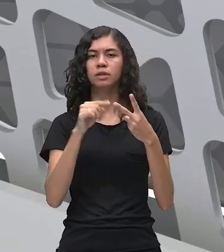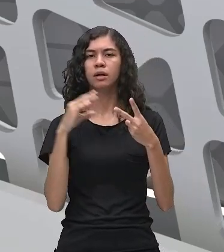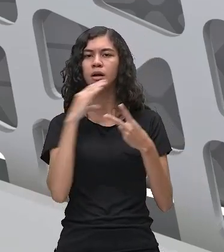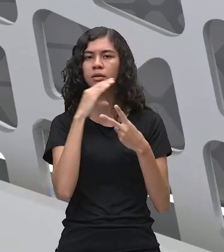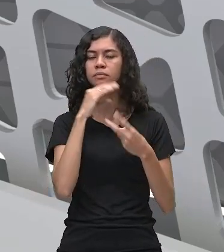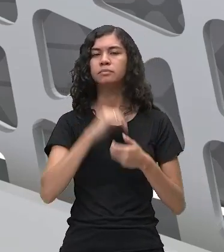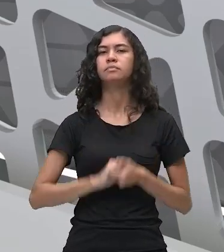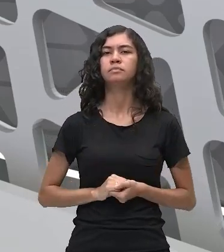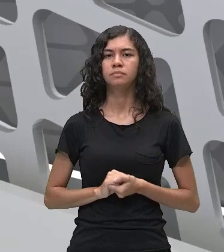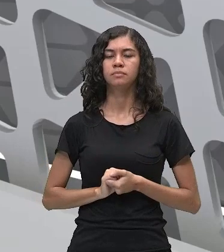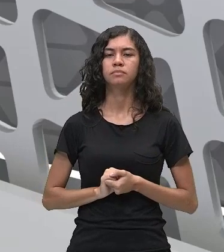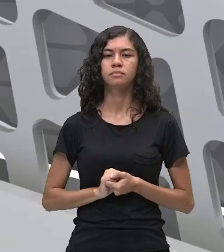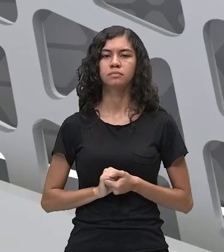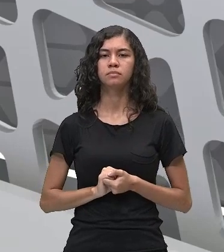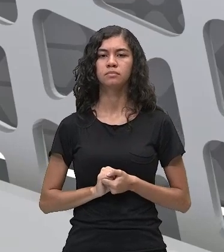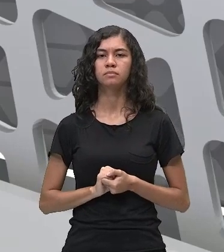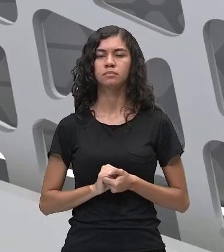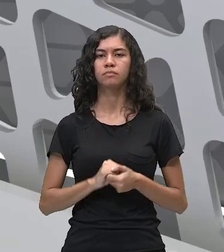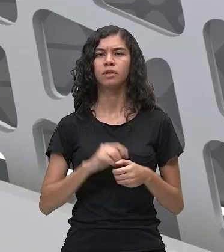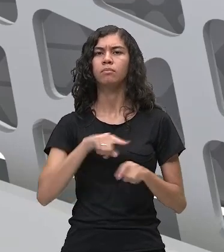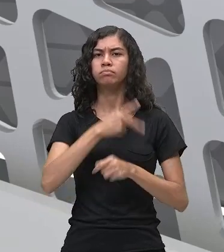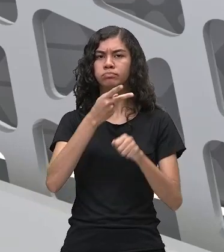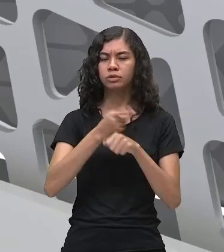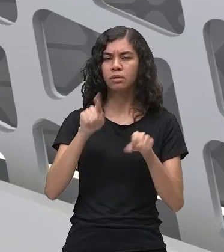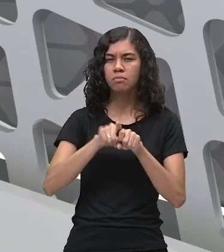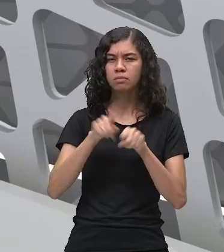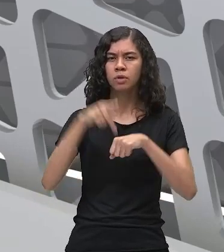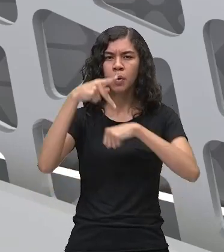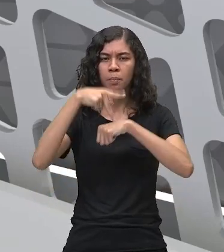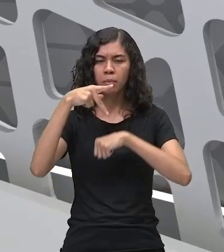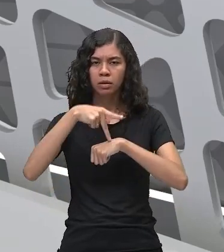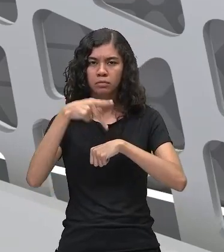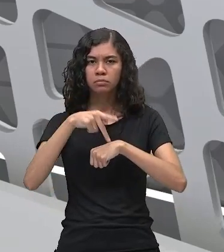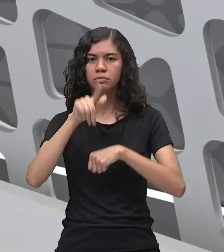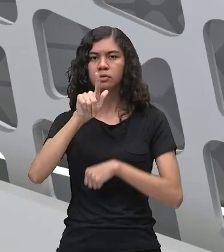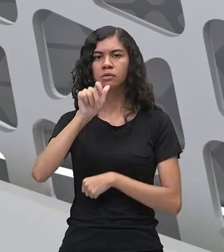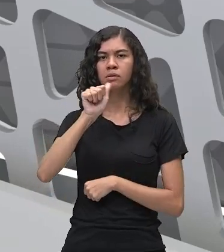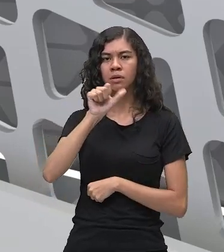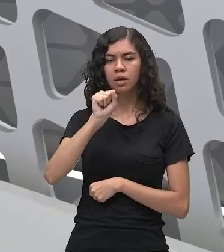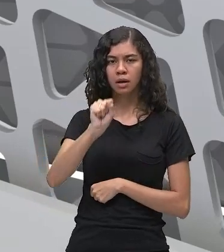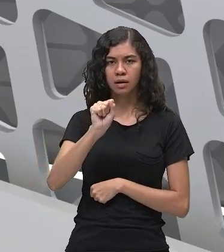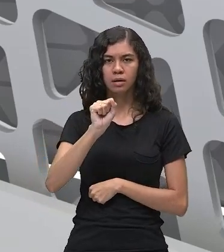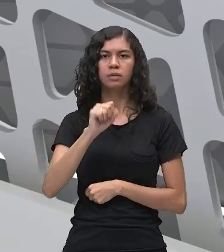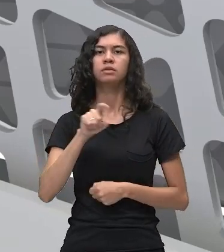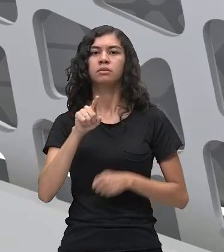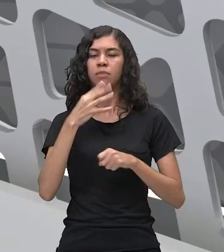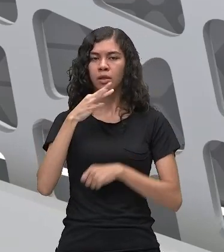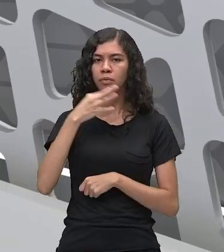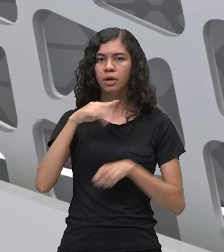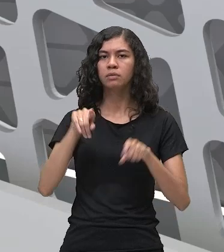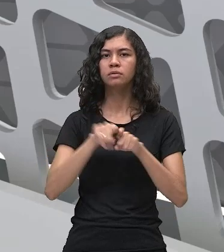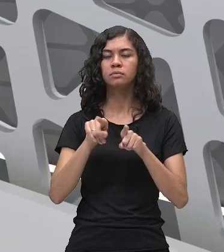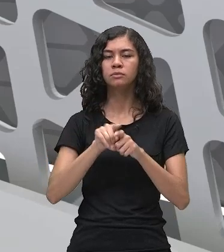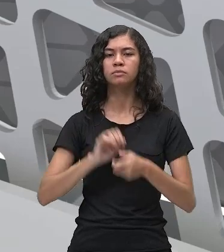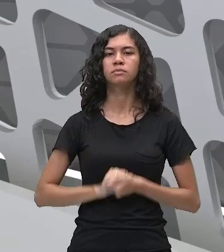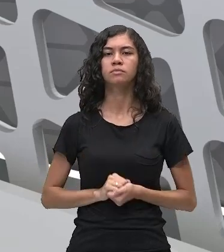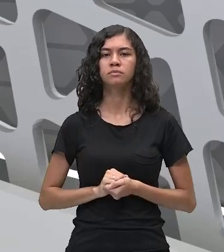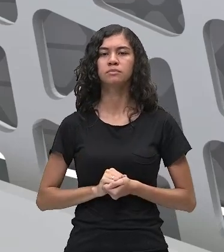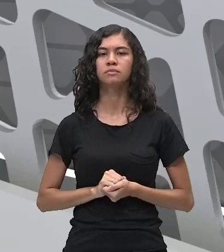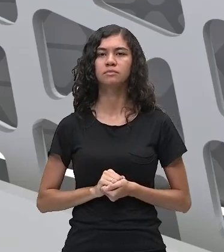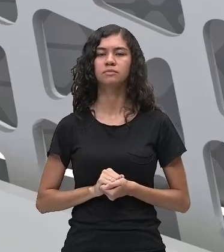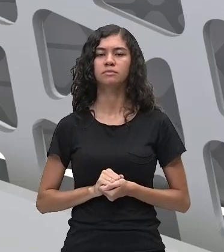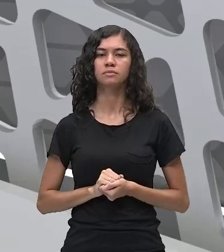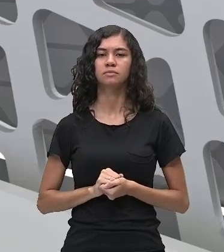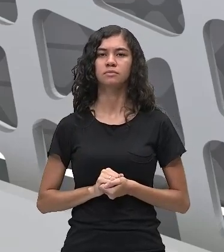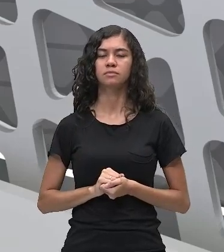combustíveis fósseis. Petróleo, origem do petróleo, gás natural e...